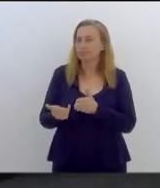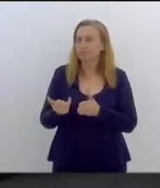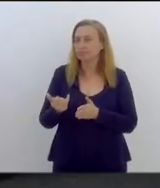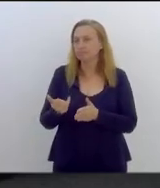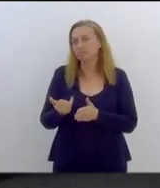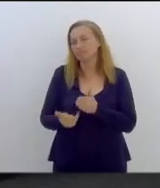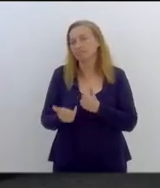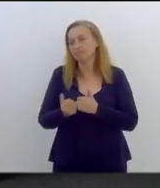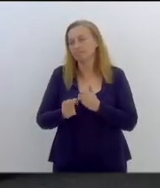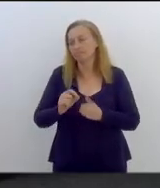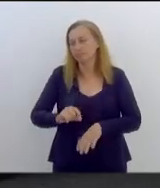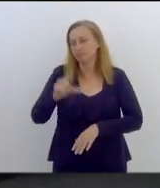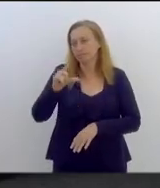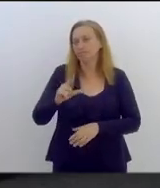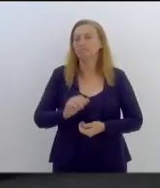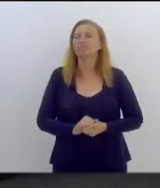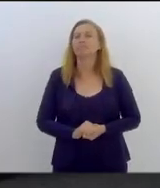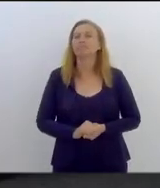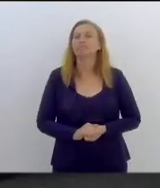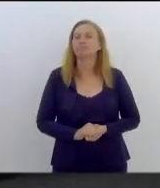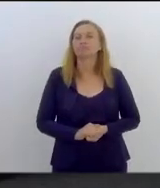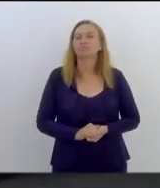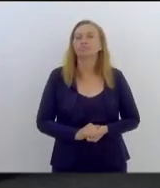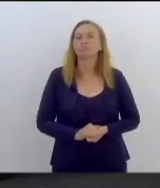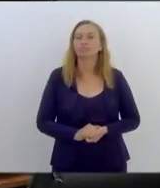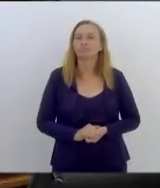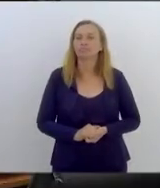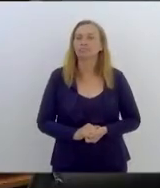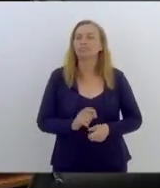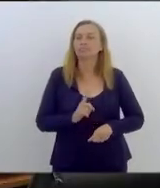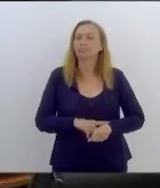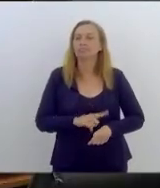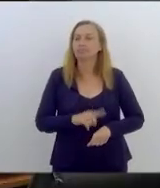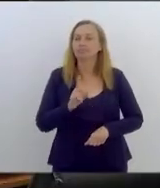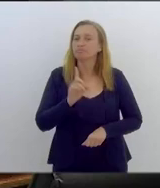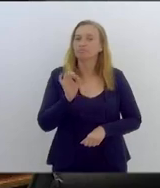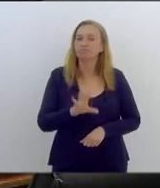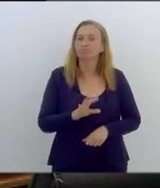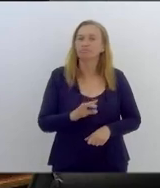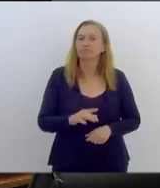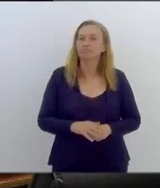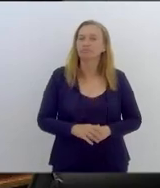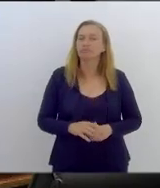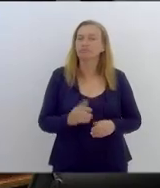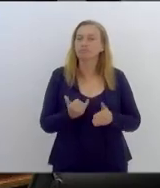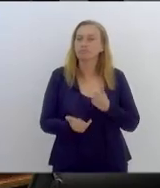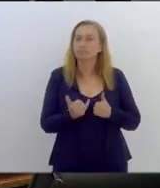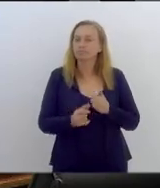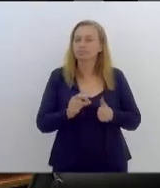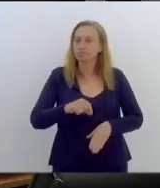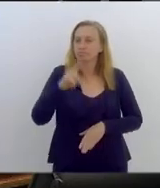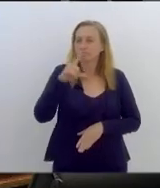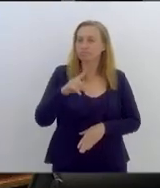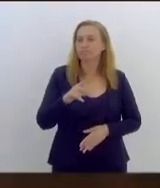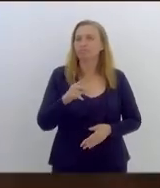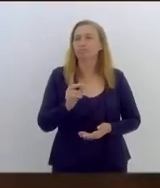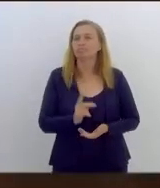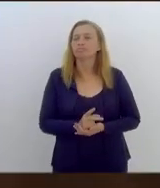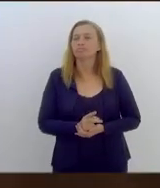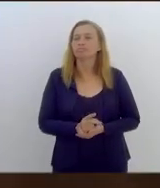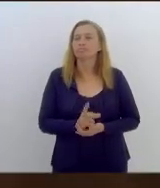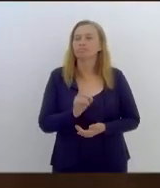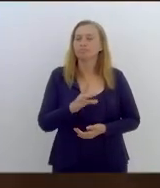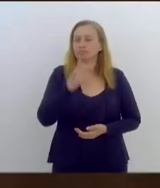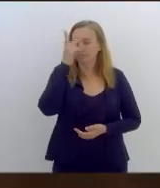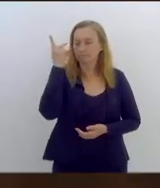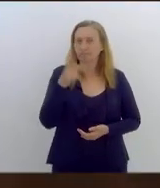Constituição veda, né? E o momento não é realmente para aumentar imposto, mesmo que seja pro forma, só para a pessoa